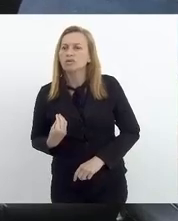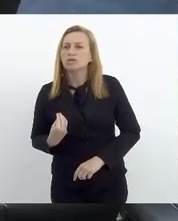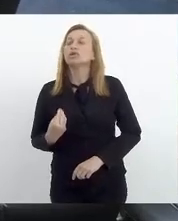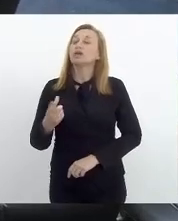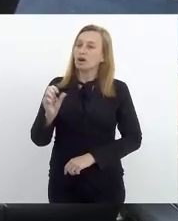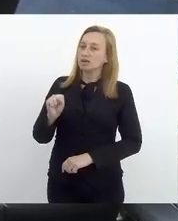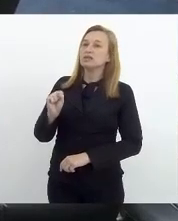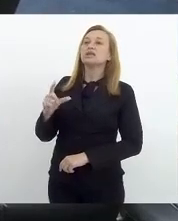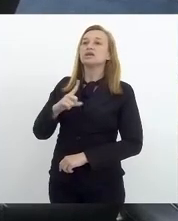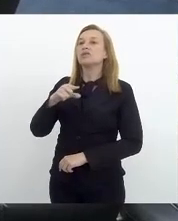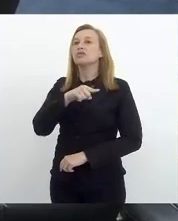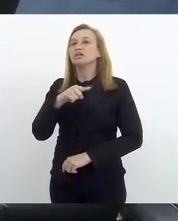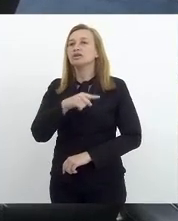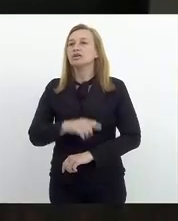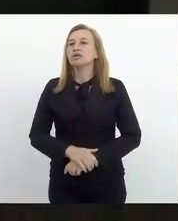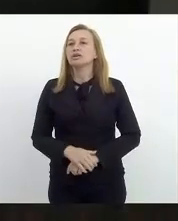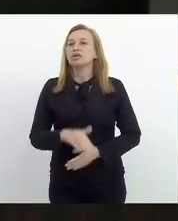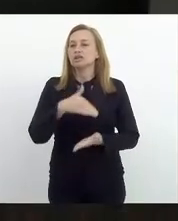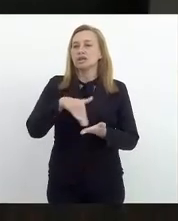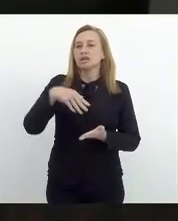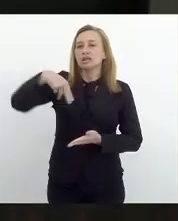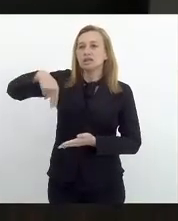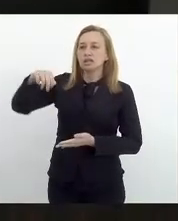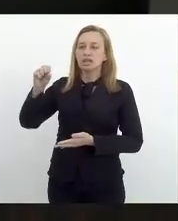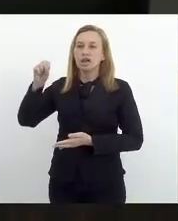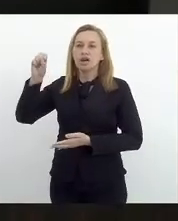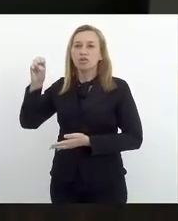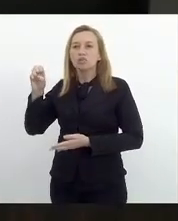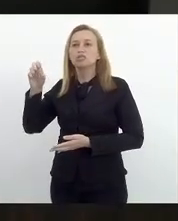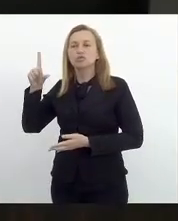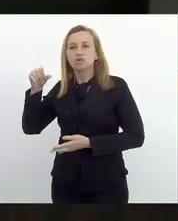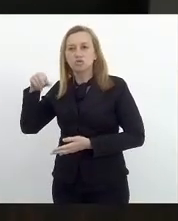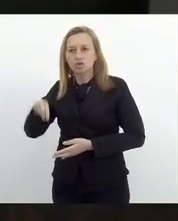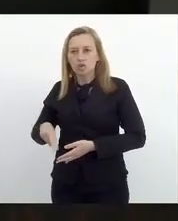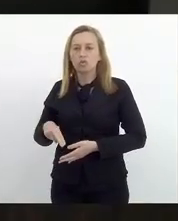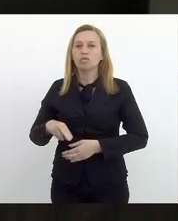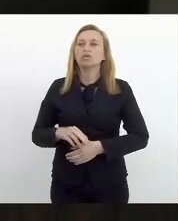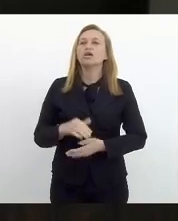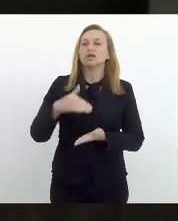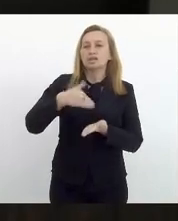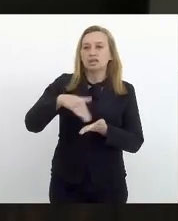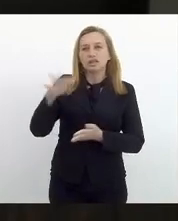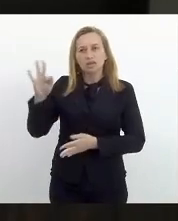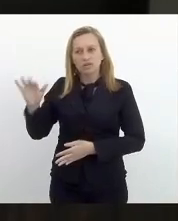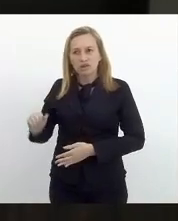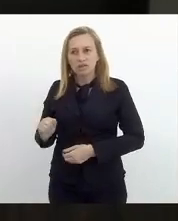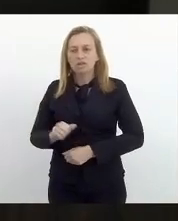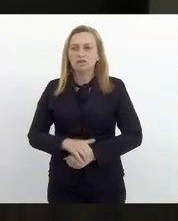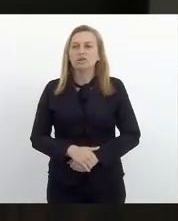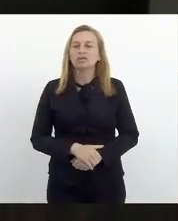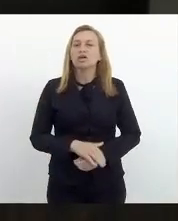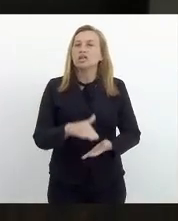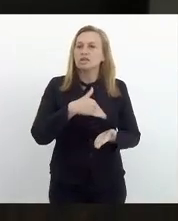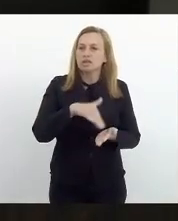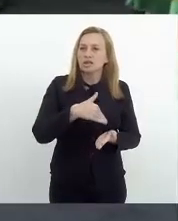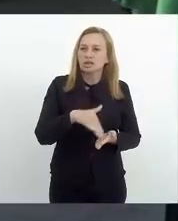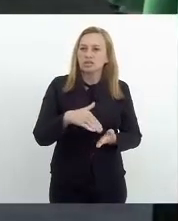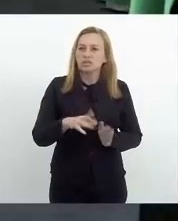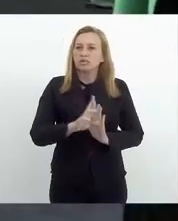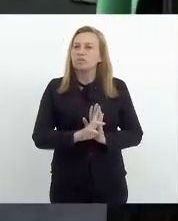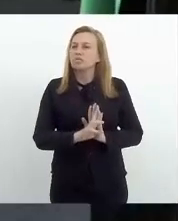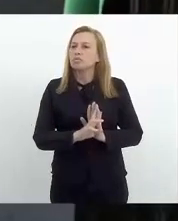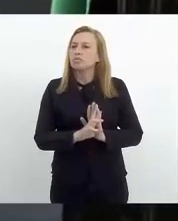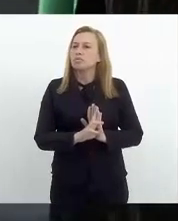ataque o secretário secretário Nelson Rocha secretário de Estado de Fazenda o secretário o Presidente